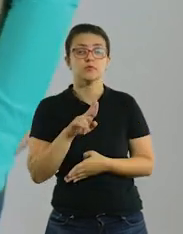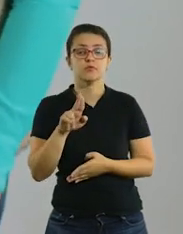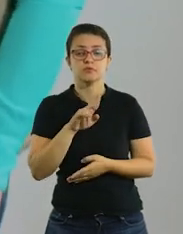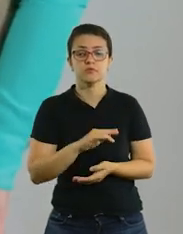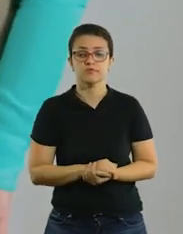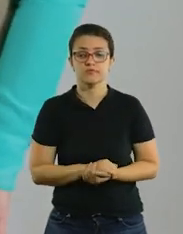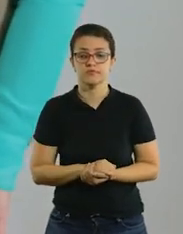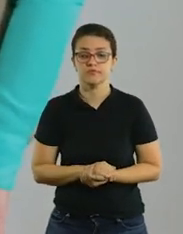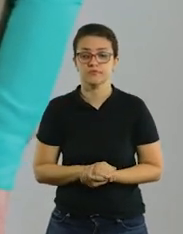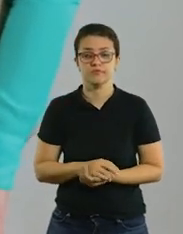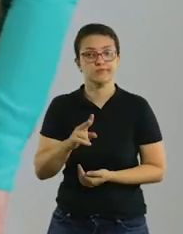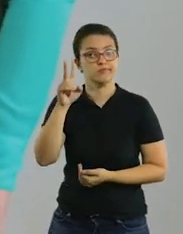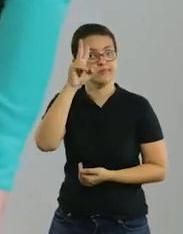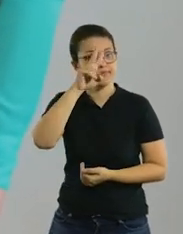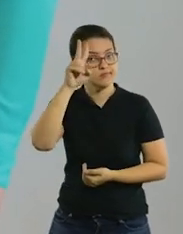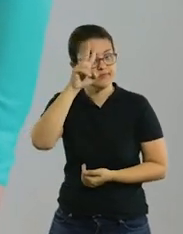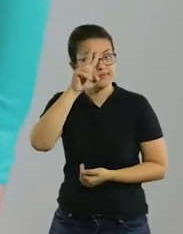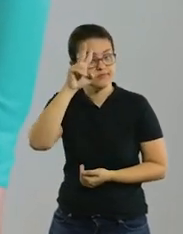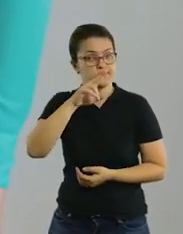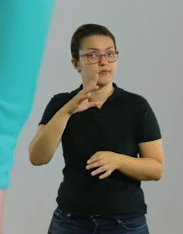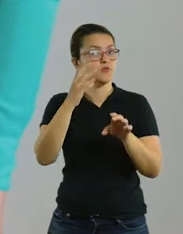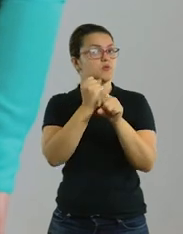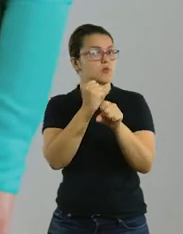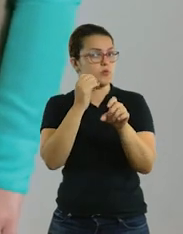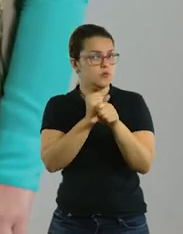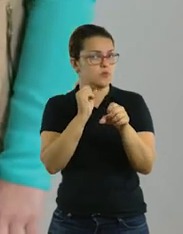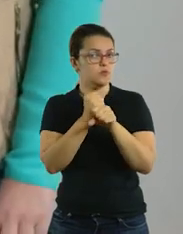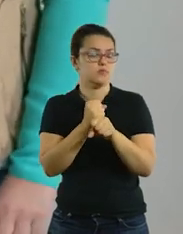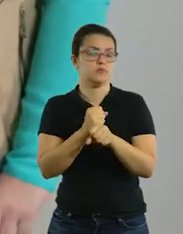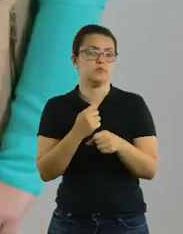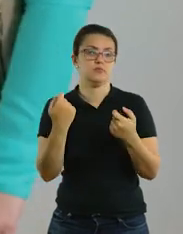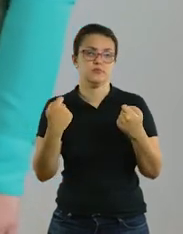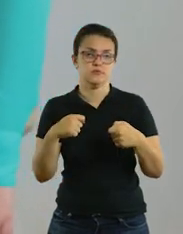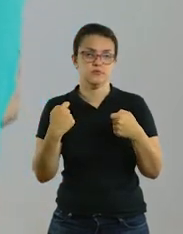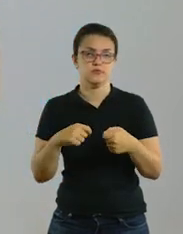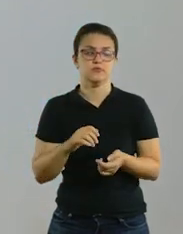vai utilizar? Não esqueça de fazer a soma.